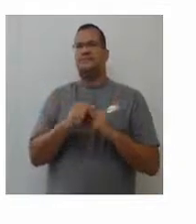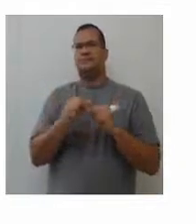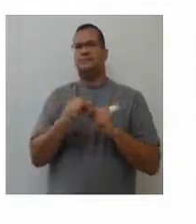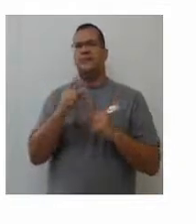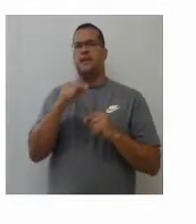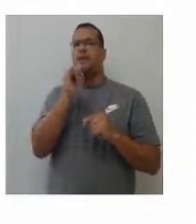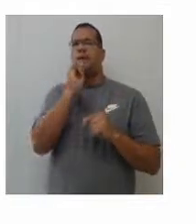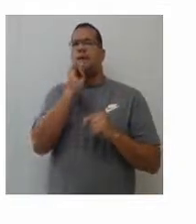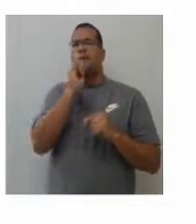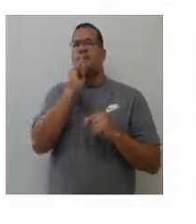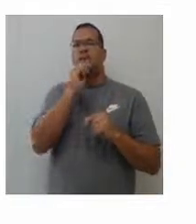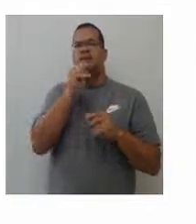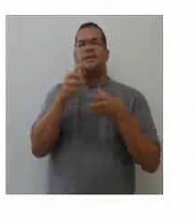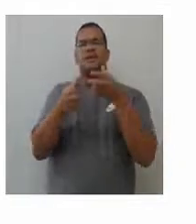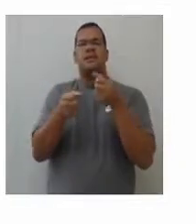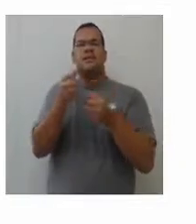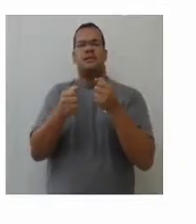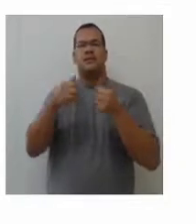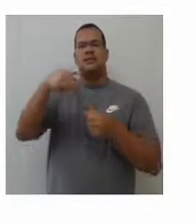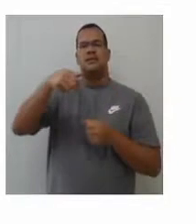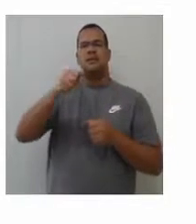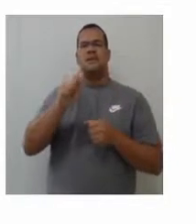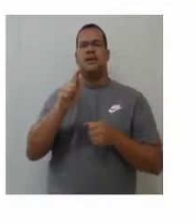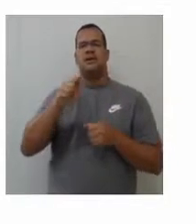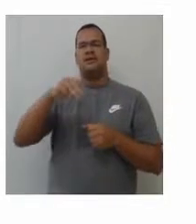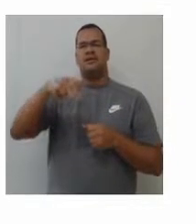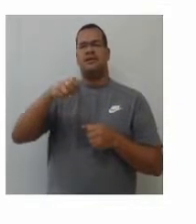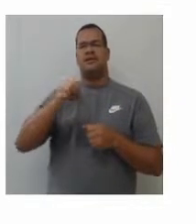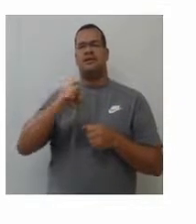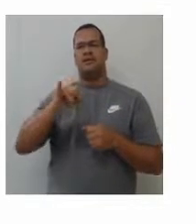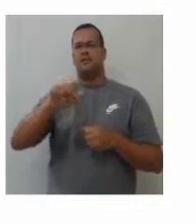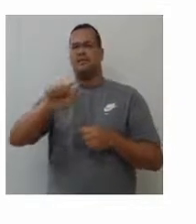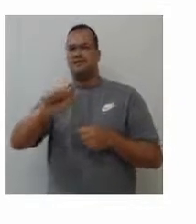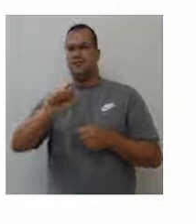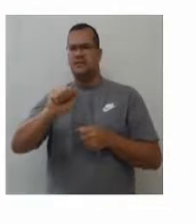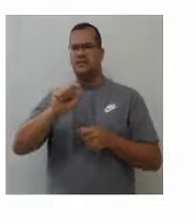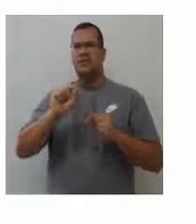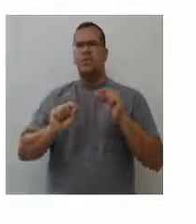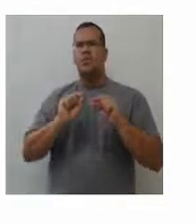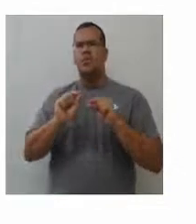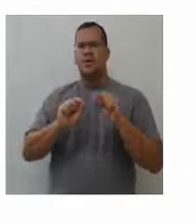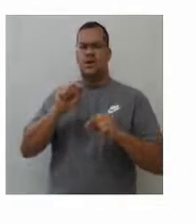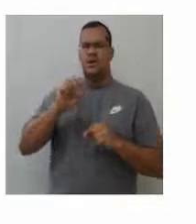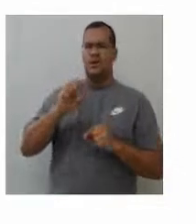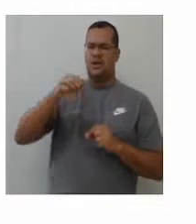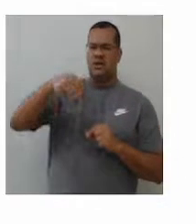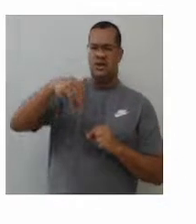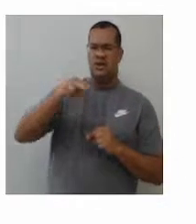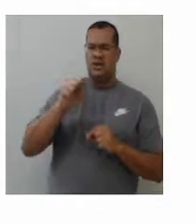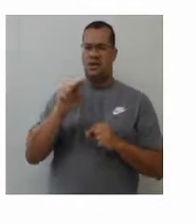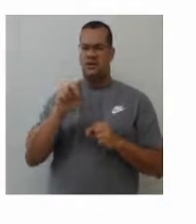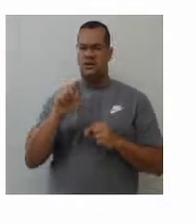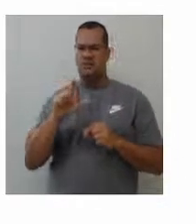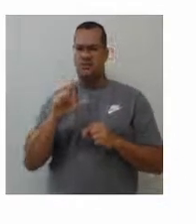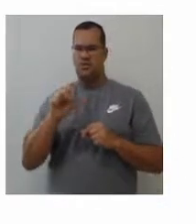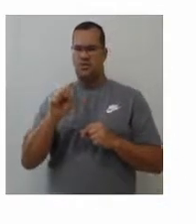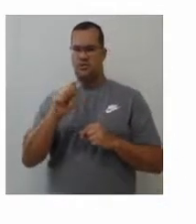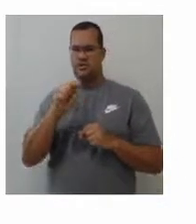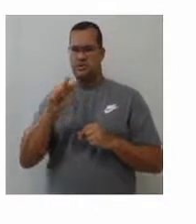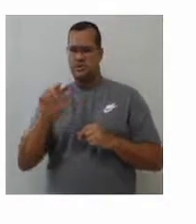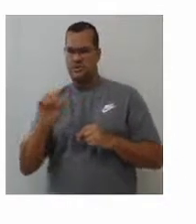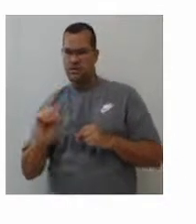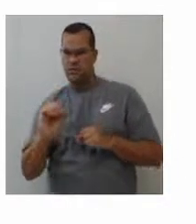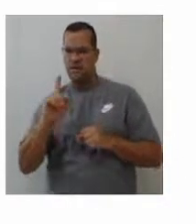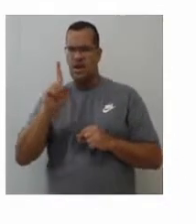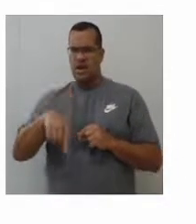de magnésia, tá? Então vamos lá. Emulsão. Quando o diâmetro médio das partículas do disperso